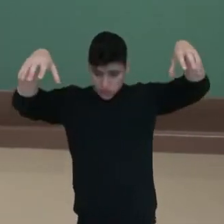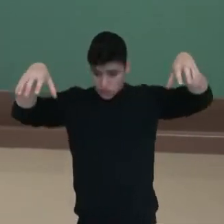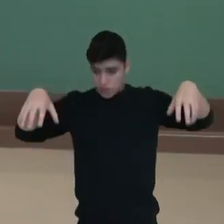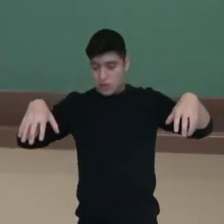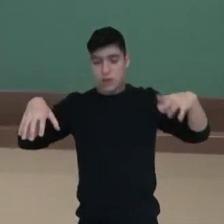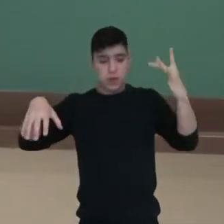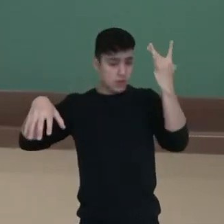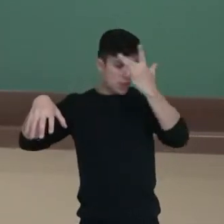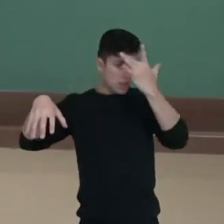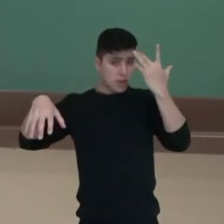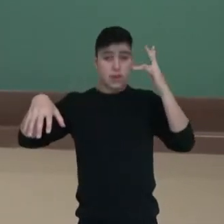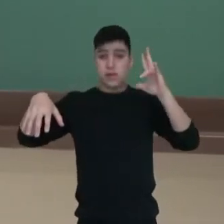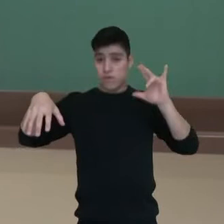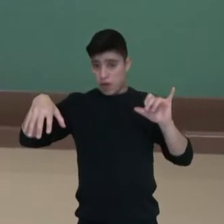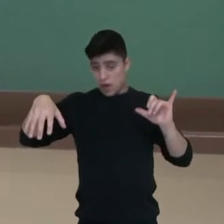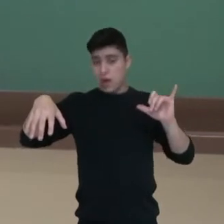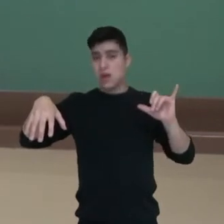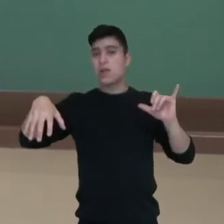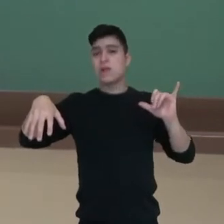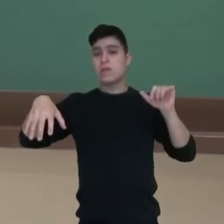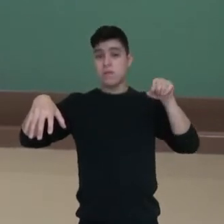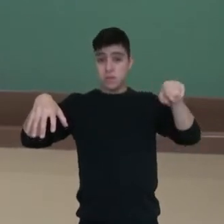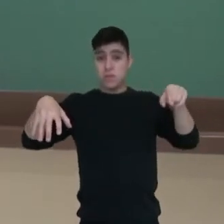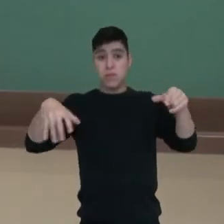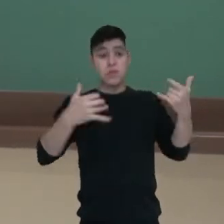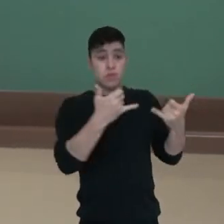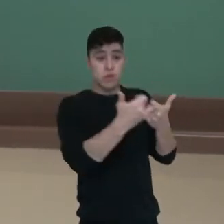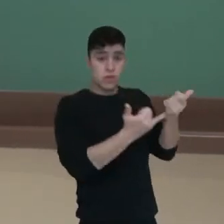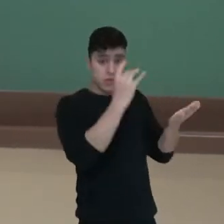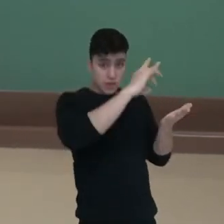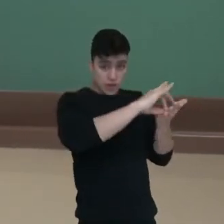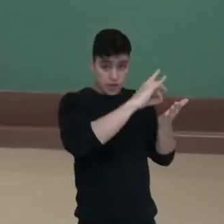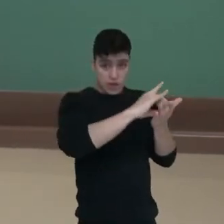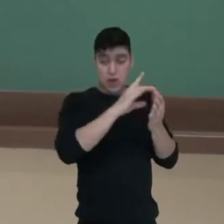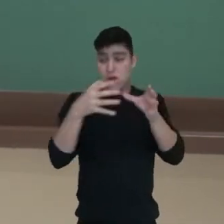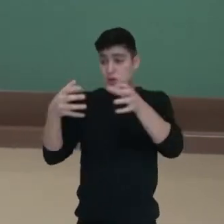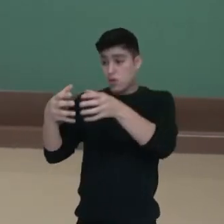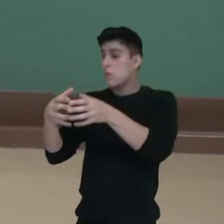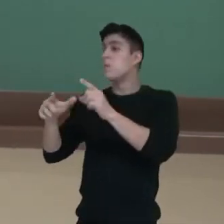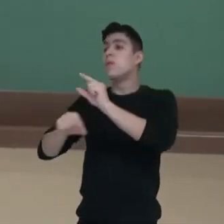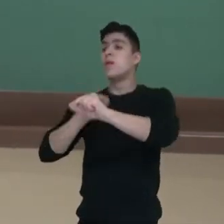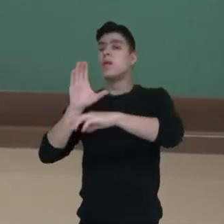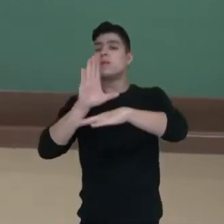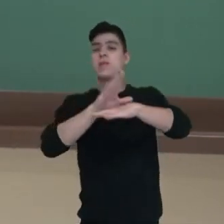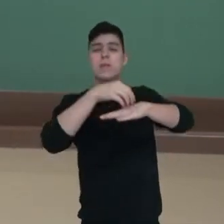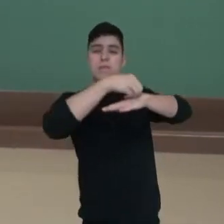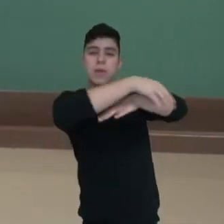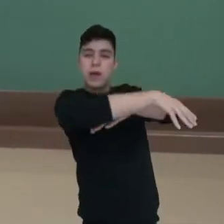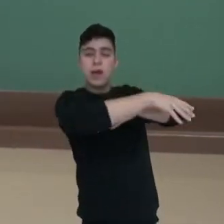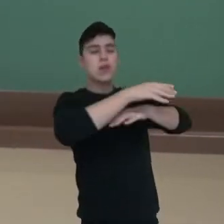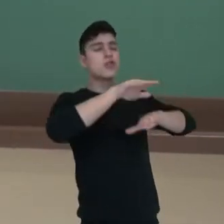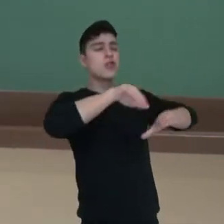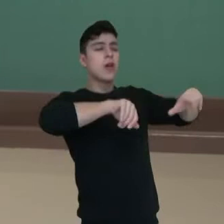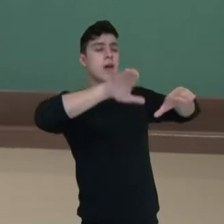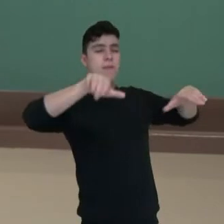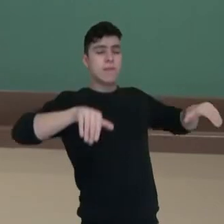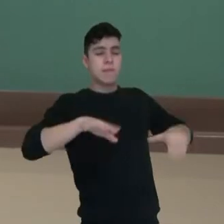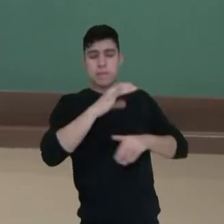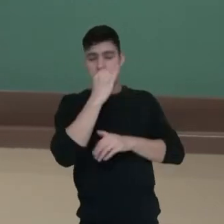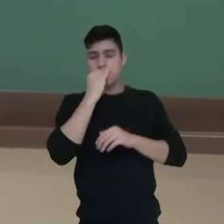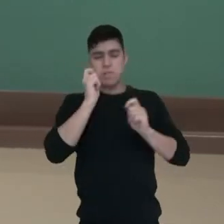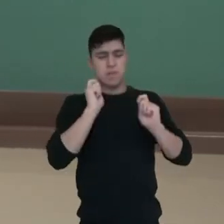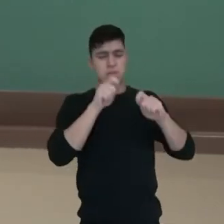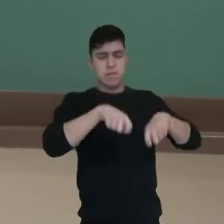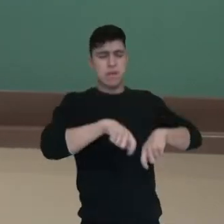jogar e os que iriam ser os chamadores, certo? Vendados, pega lá uma fita ou